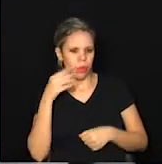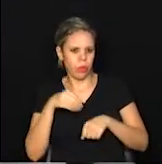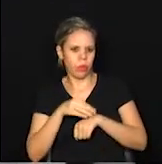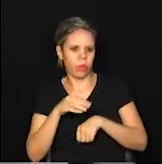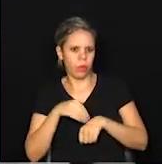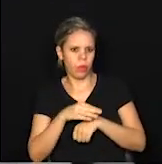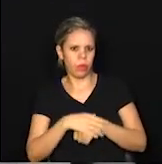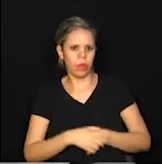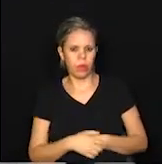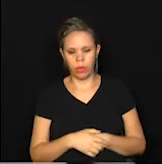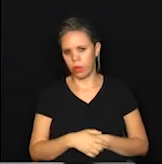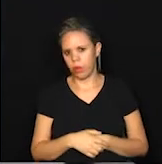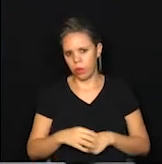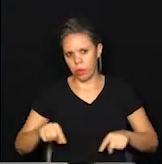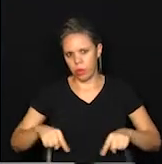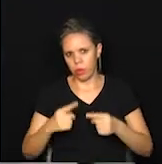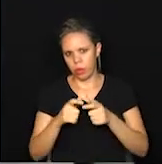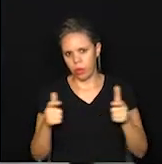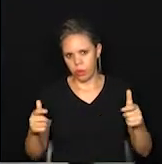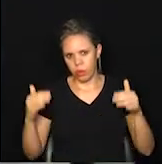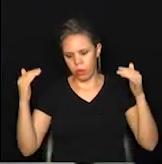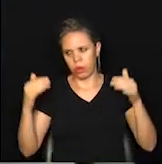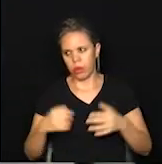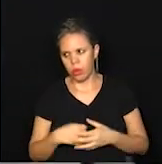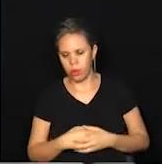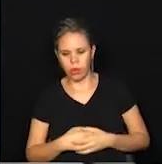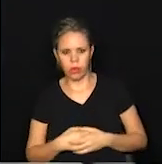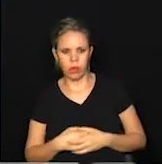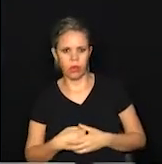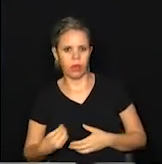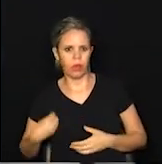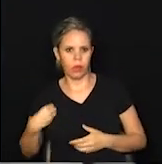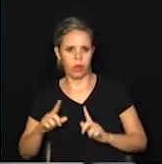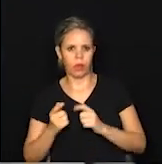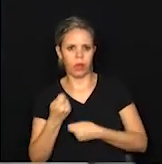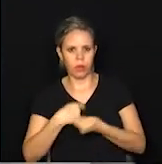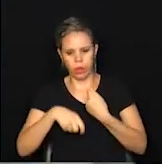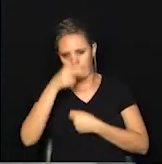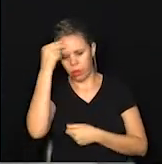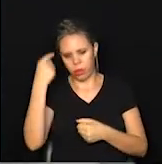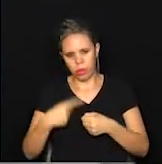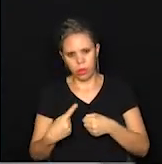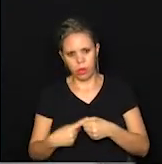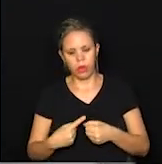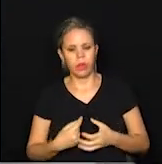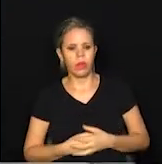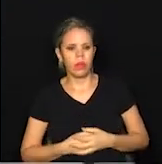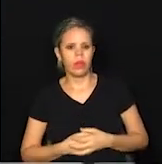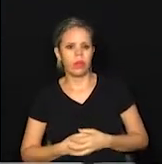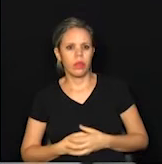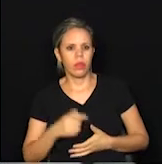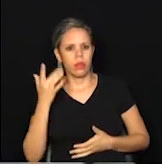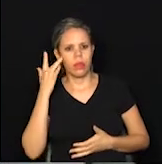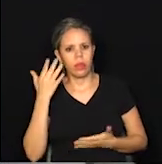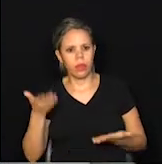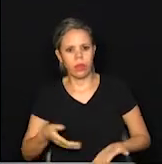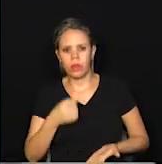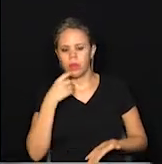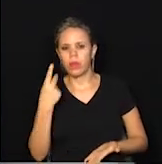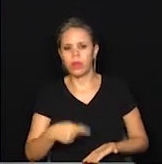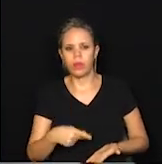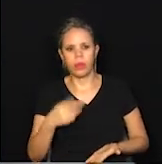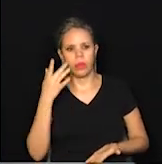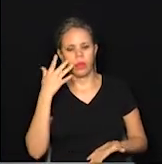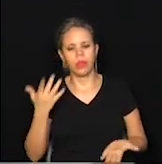traz desafios ainda maiores para quem está na gestão pública do município. Eu acho que aqui em